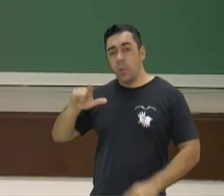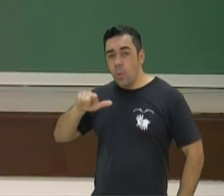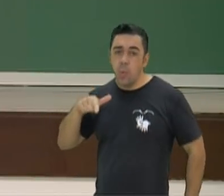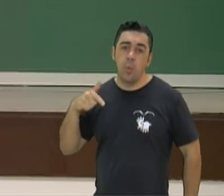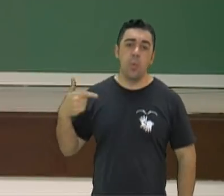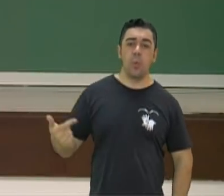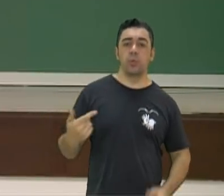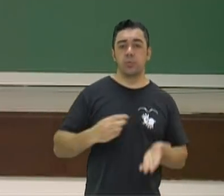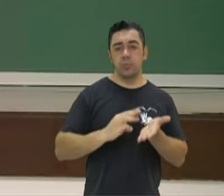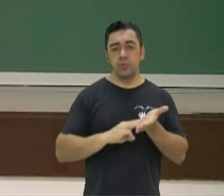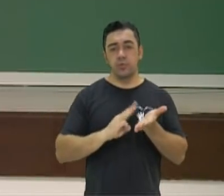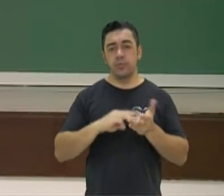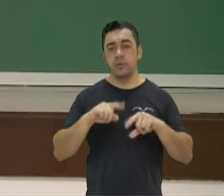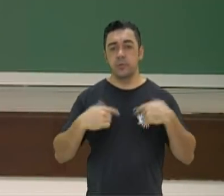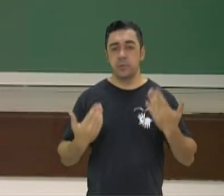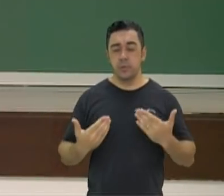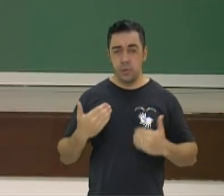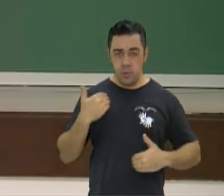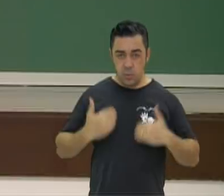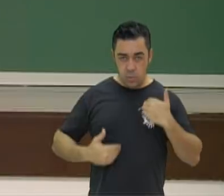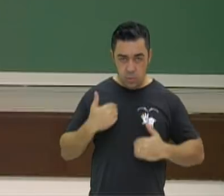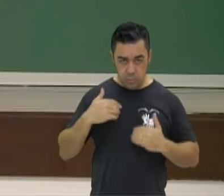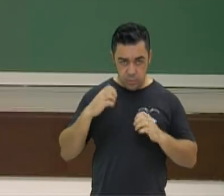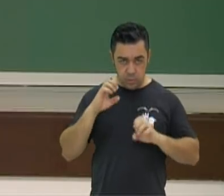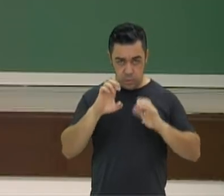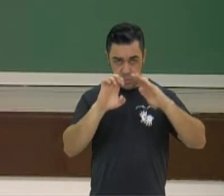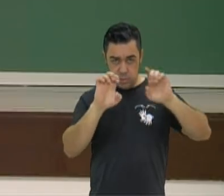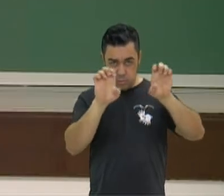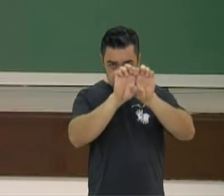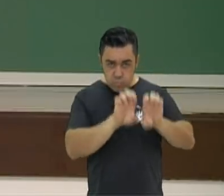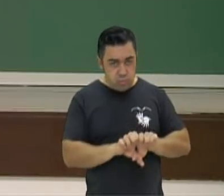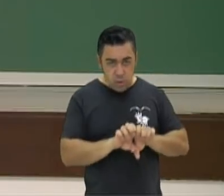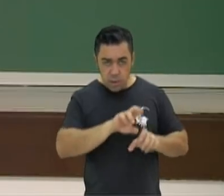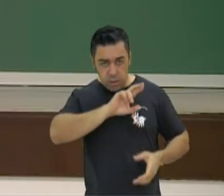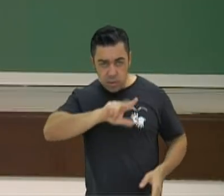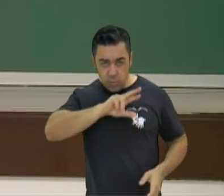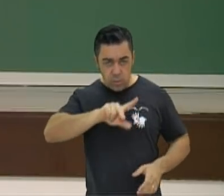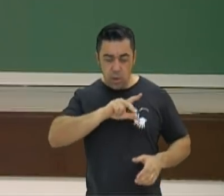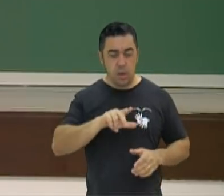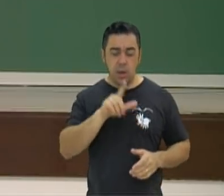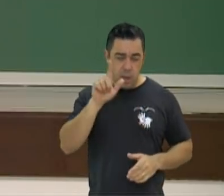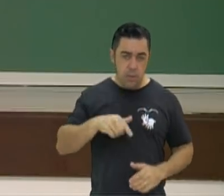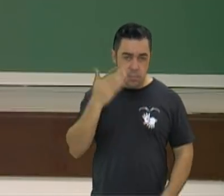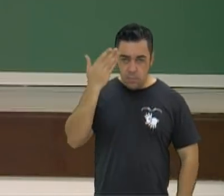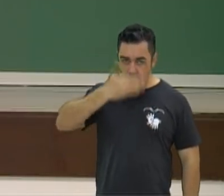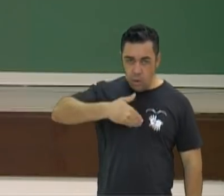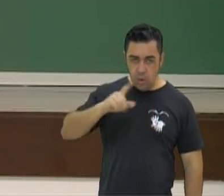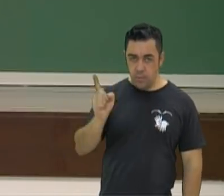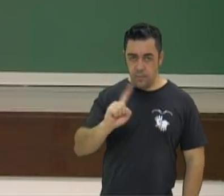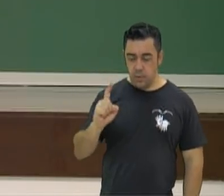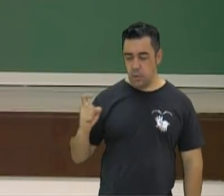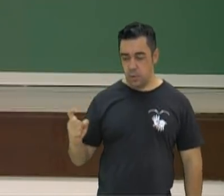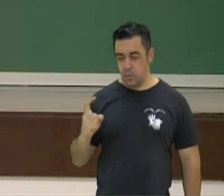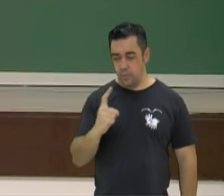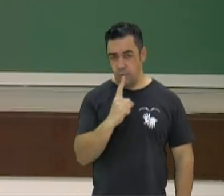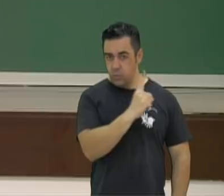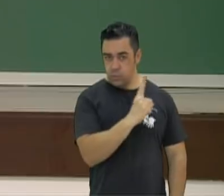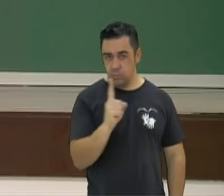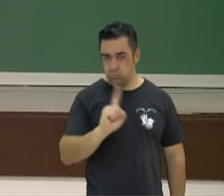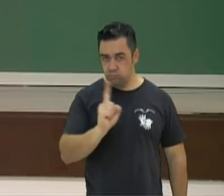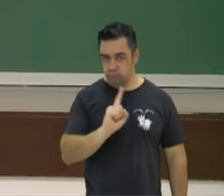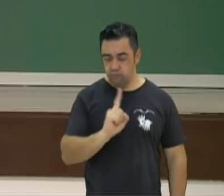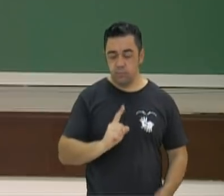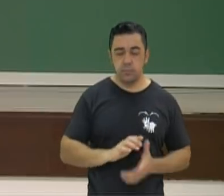a morfologia corporal não é uma evidência de parentesco entre organismos, não é uma evidência que pode ser considerada evolutiva simplesmente por ela